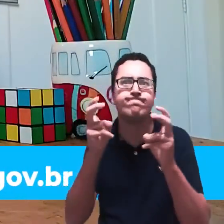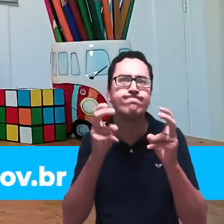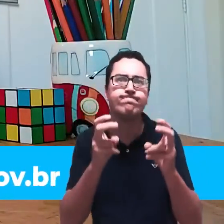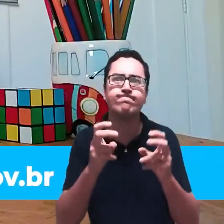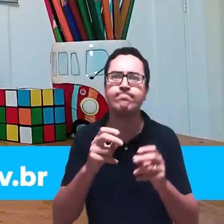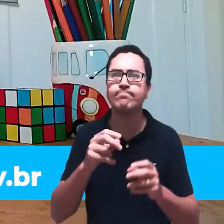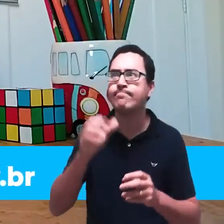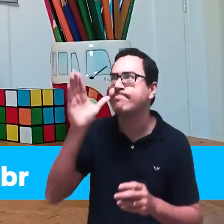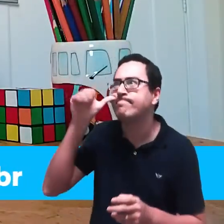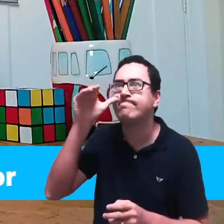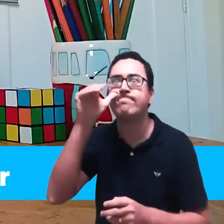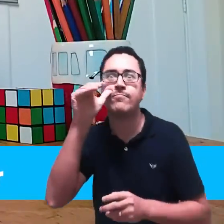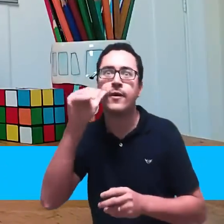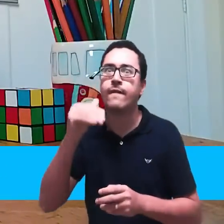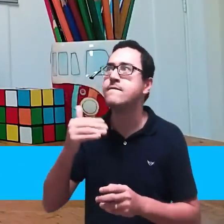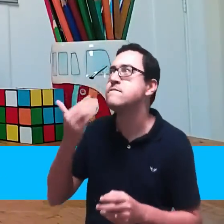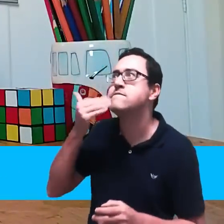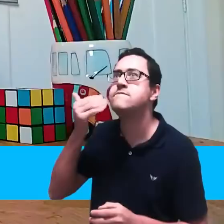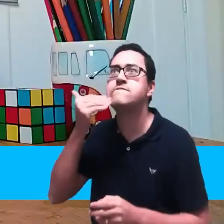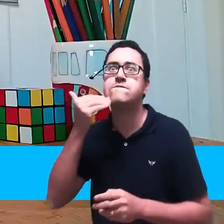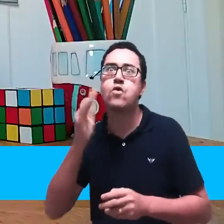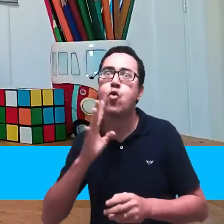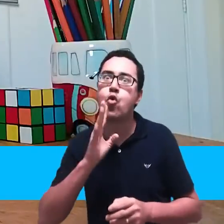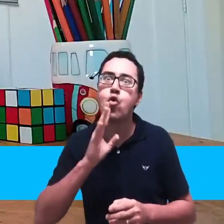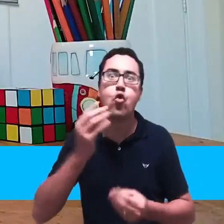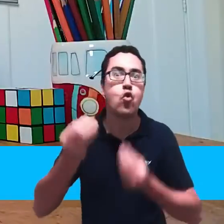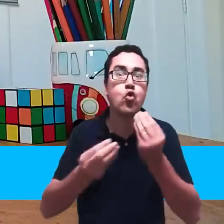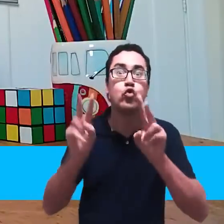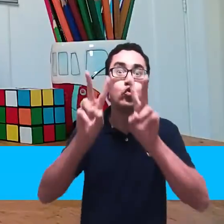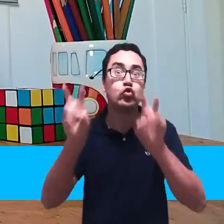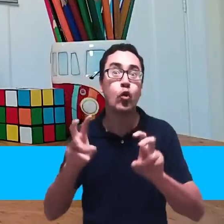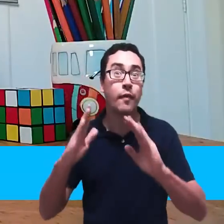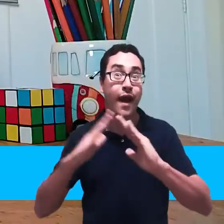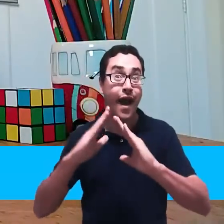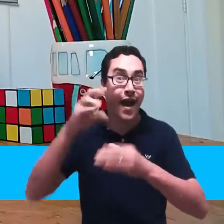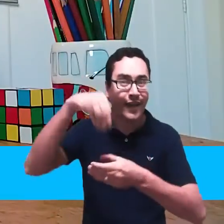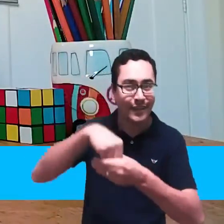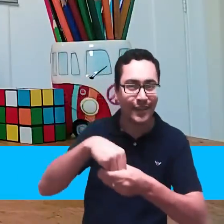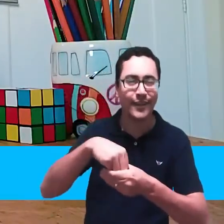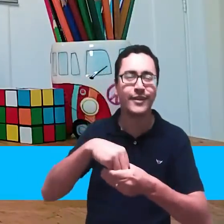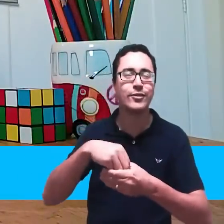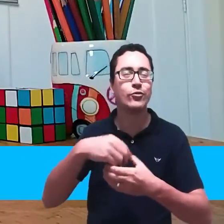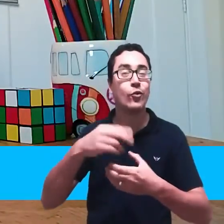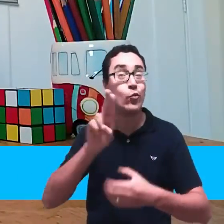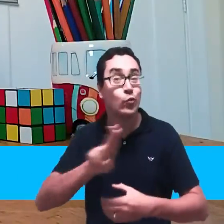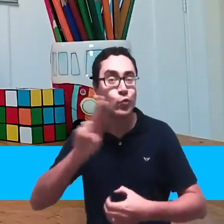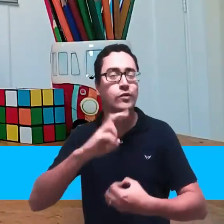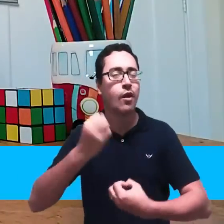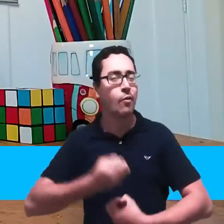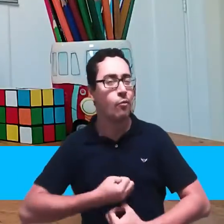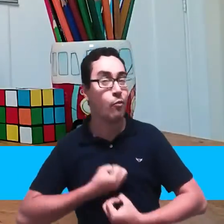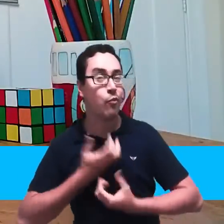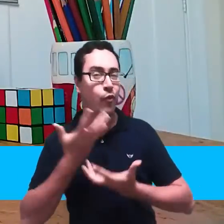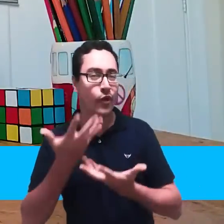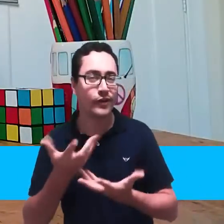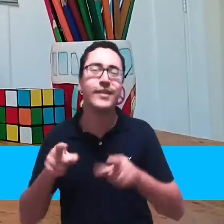a nossa casa, de um jeito diferente, com mais poesia e arte, tá